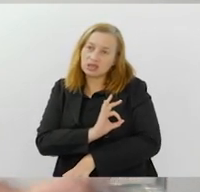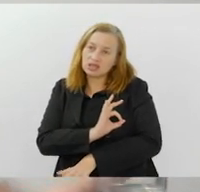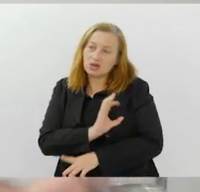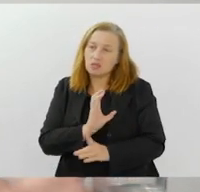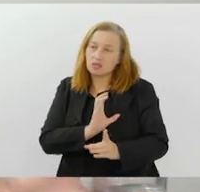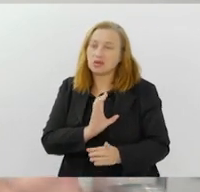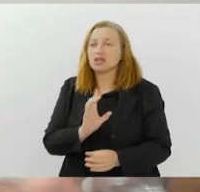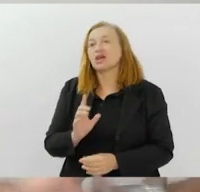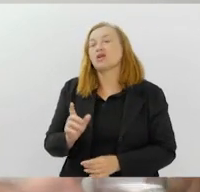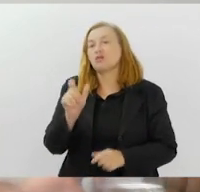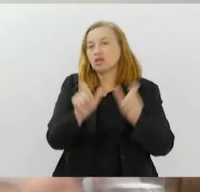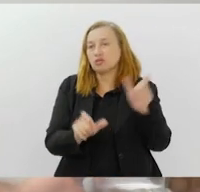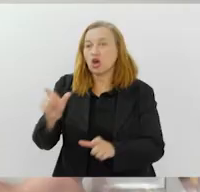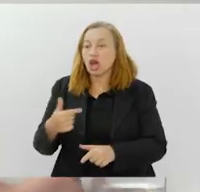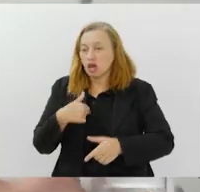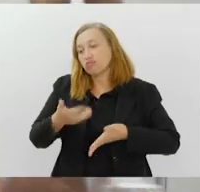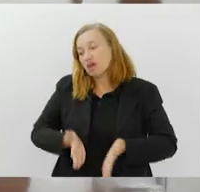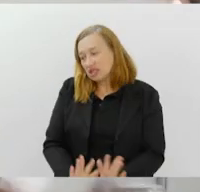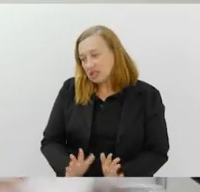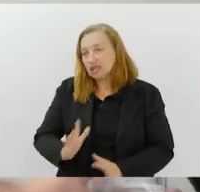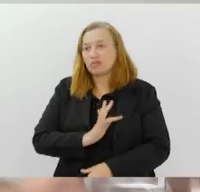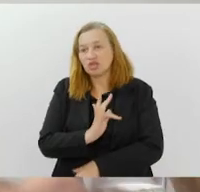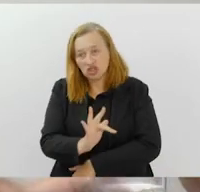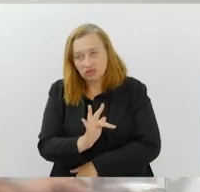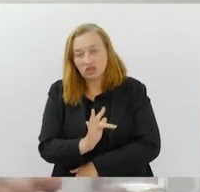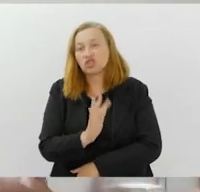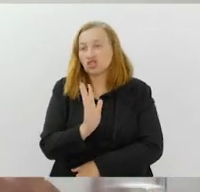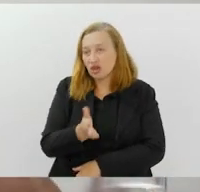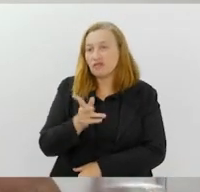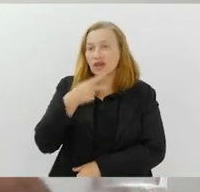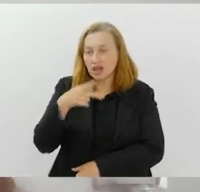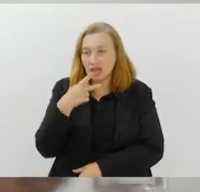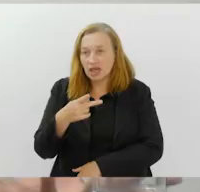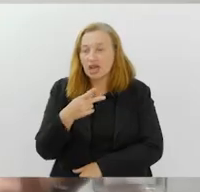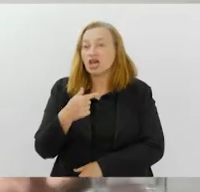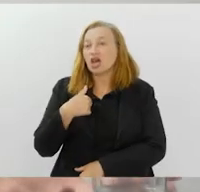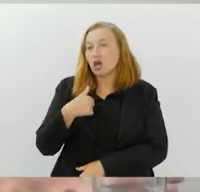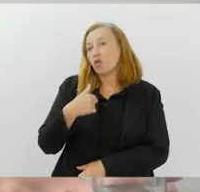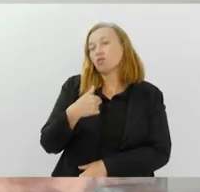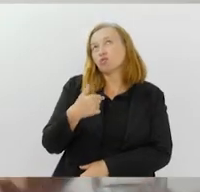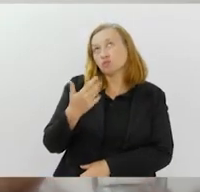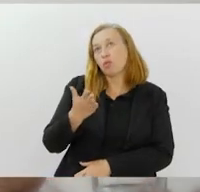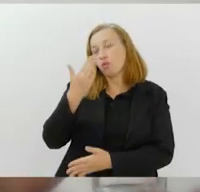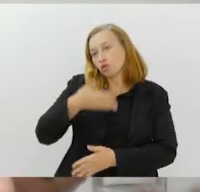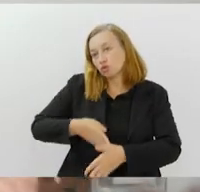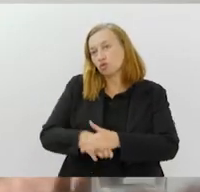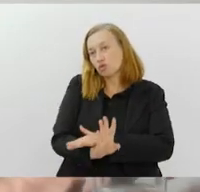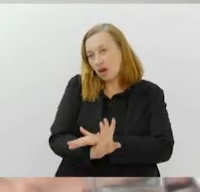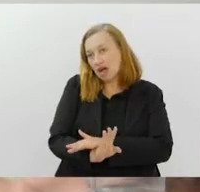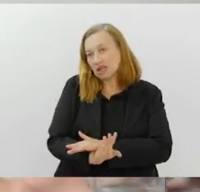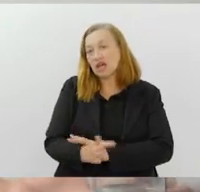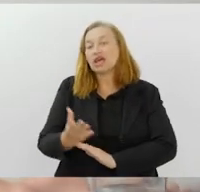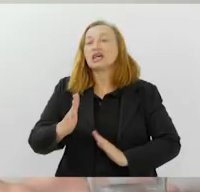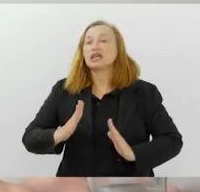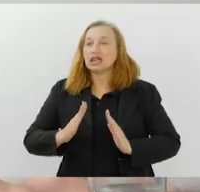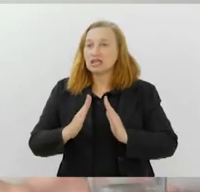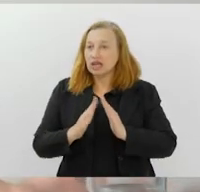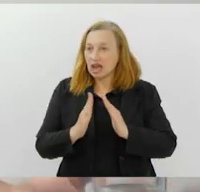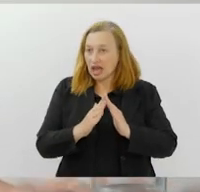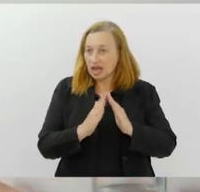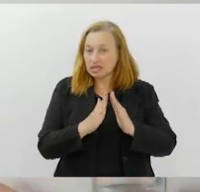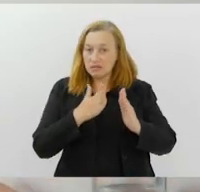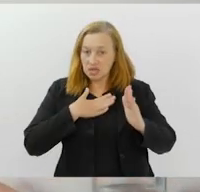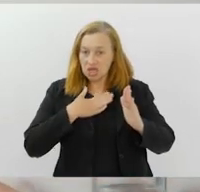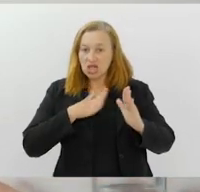sou cria da Baixada Fluminense como eu falei eu estou acostumada com Abordagem Policial inclusive dentro da minha casa sem pedir